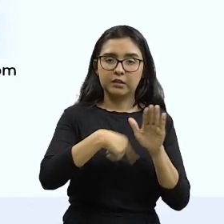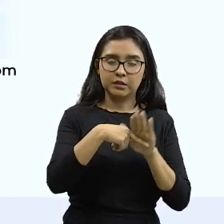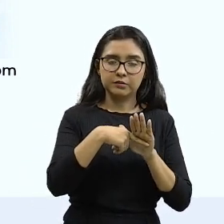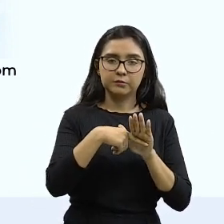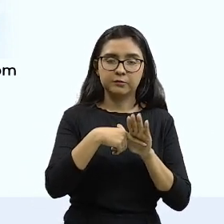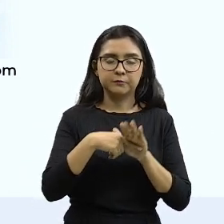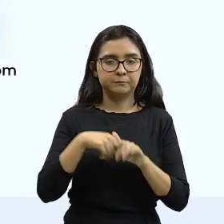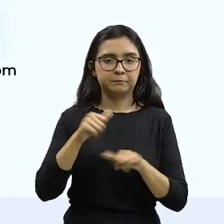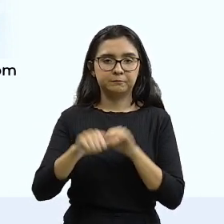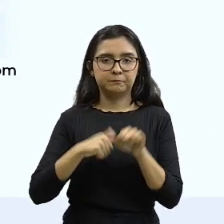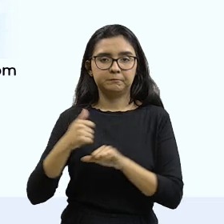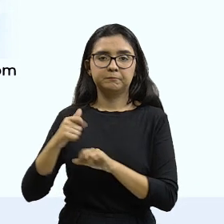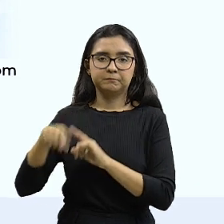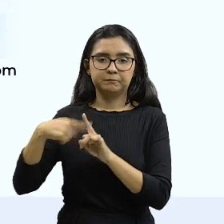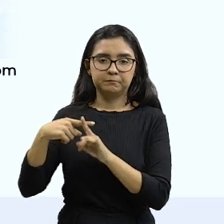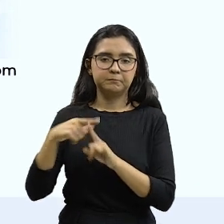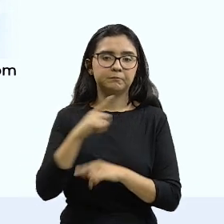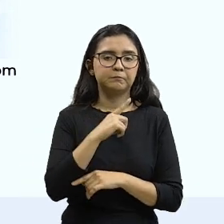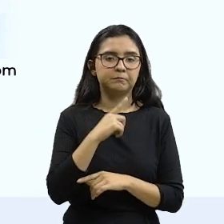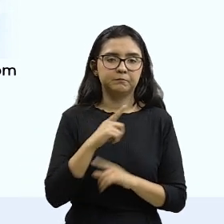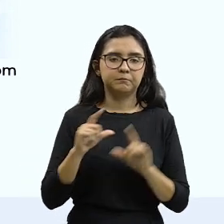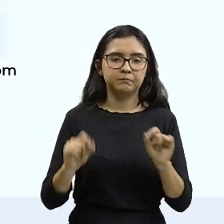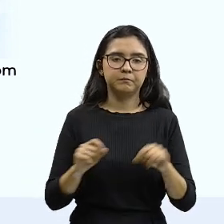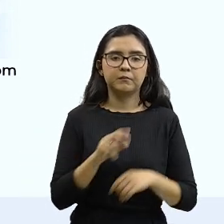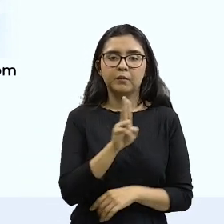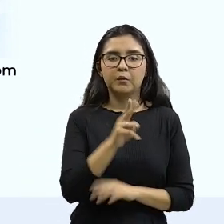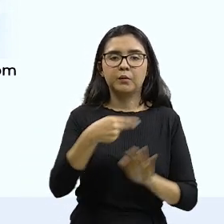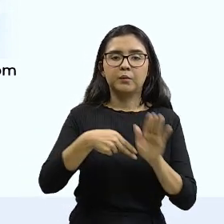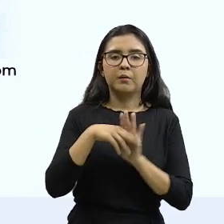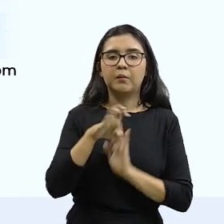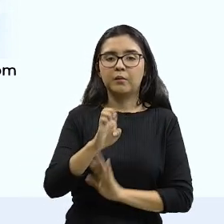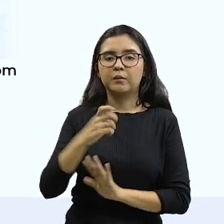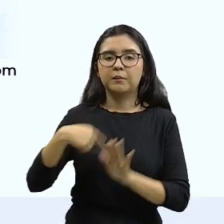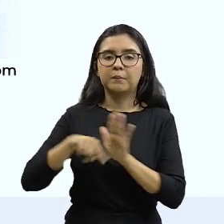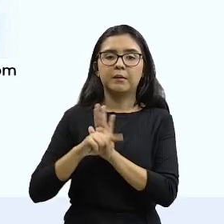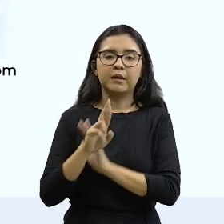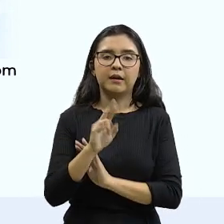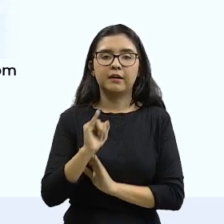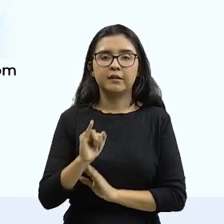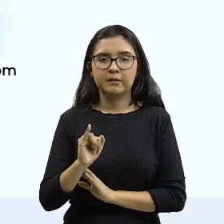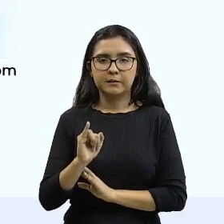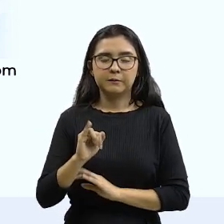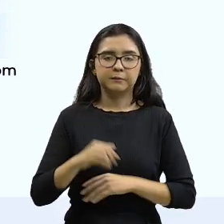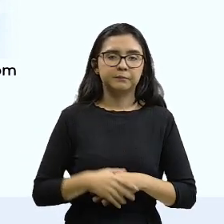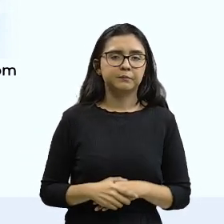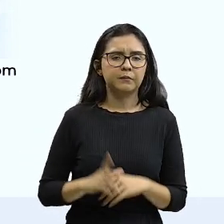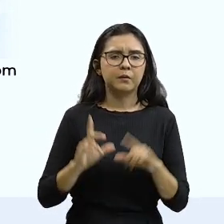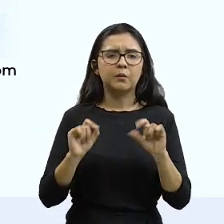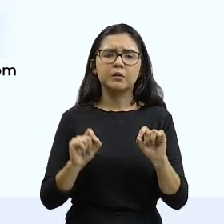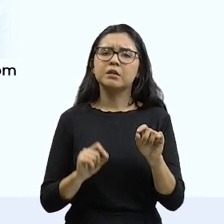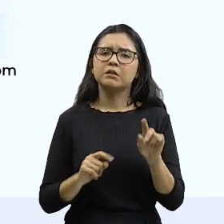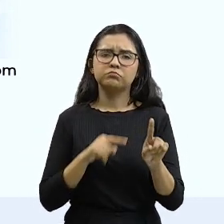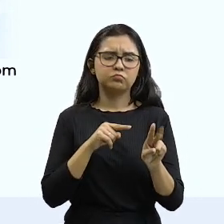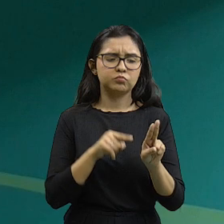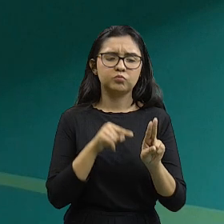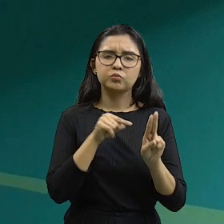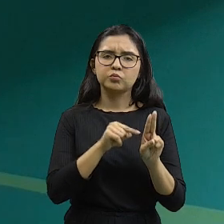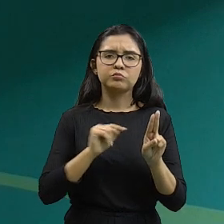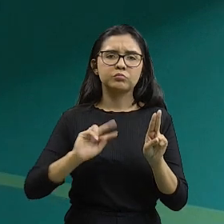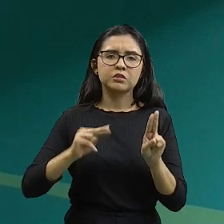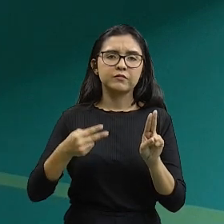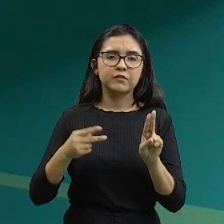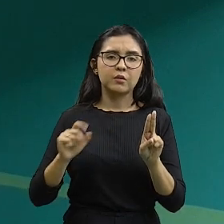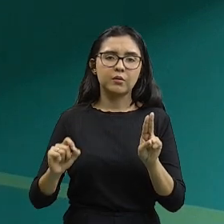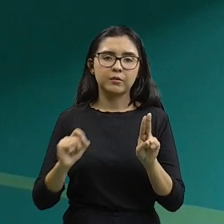Vamos ter aqui, ó, a formulazinha, U igual a E menos RI. O que é esse U, Betão? Esse U é